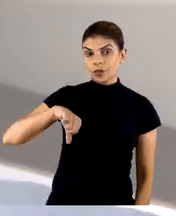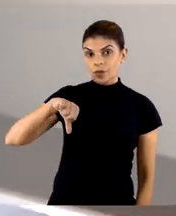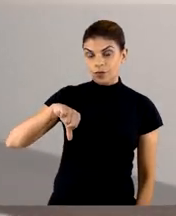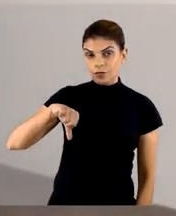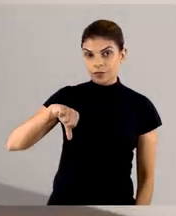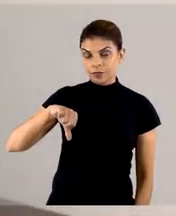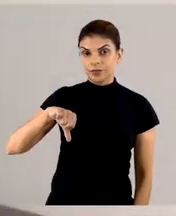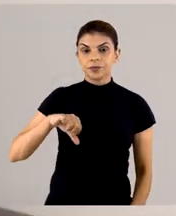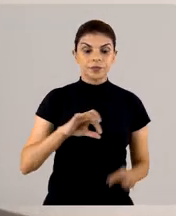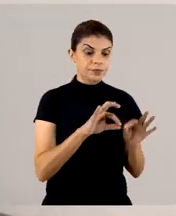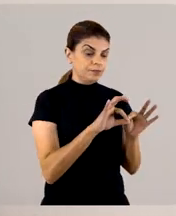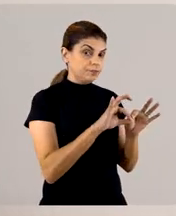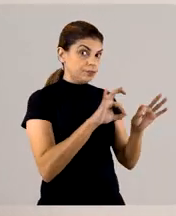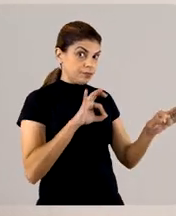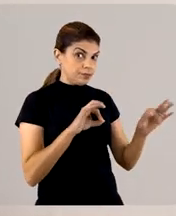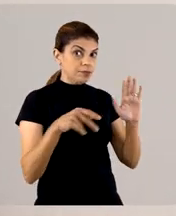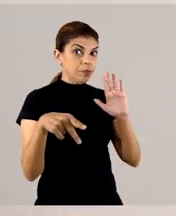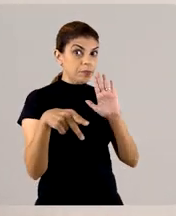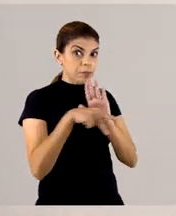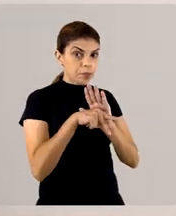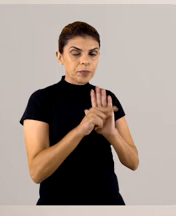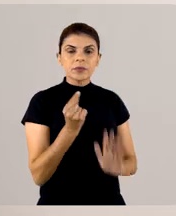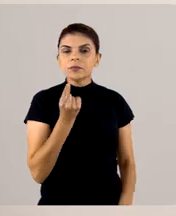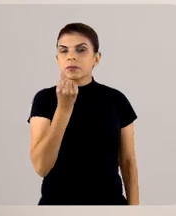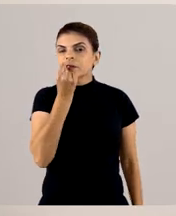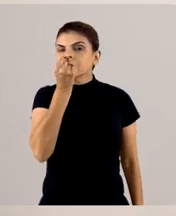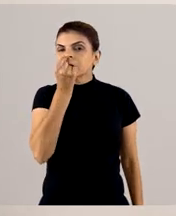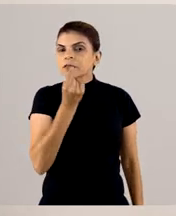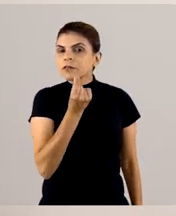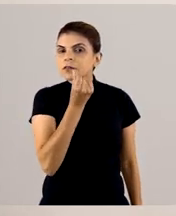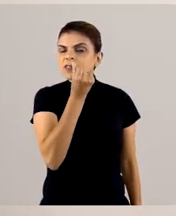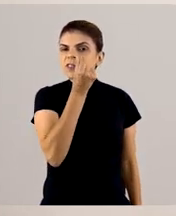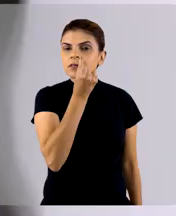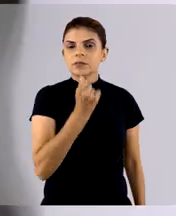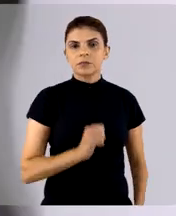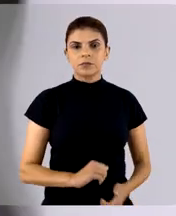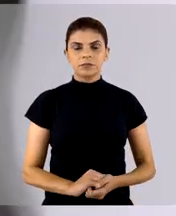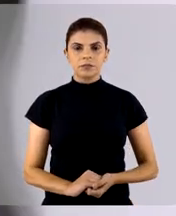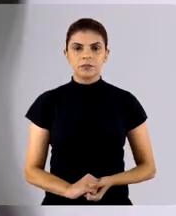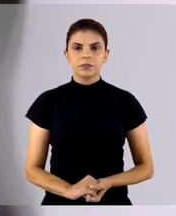Passo 9. Retire o swab de nasofaringe da embalagem